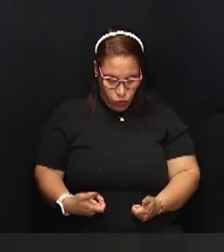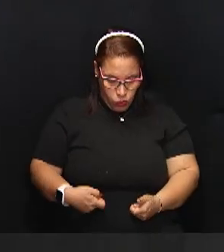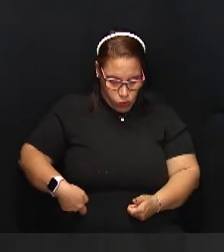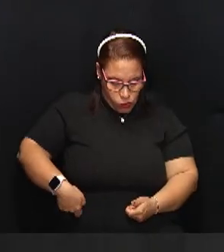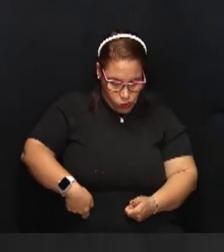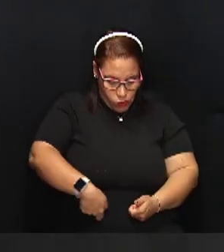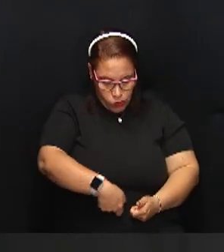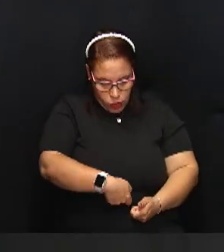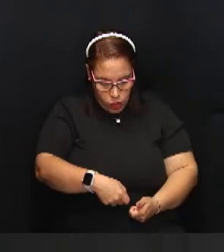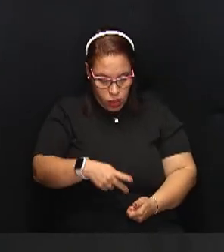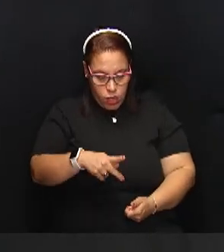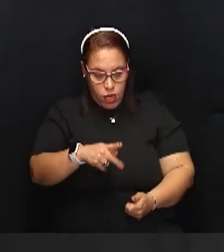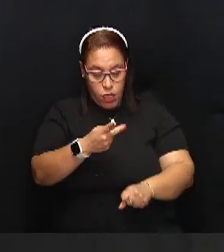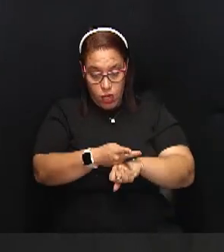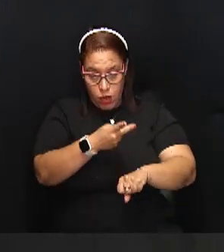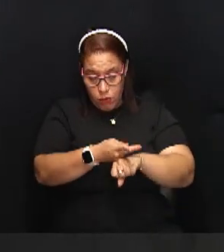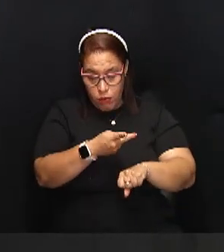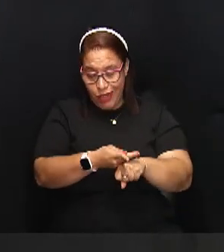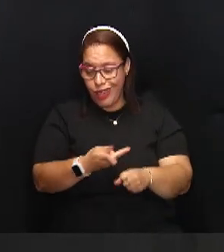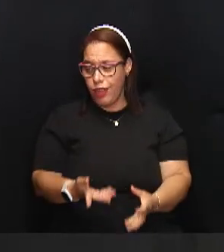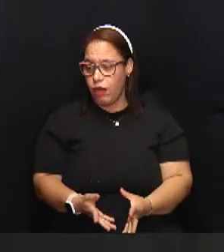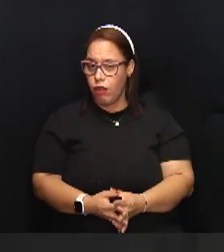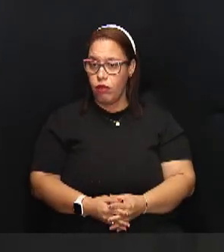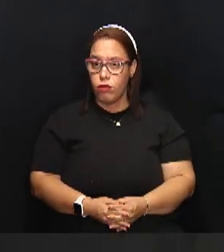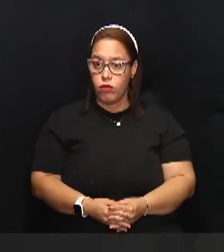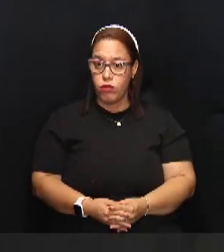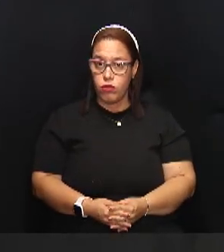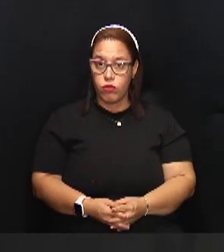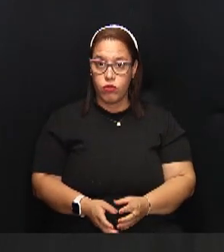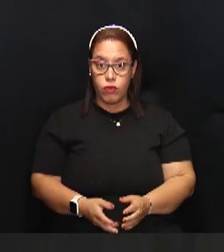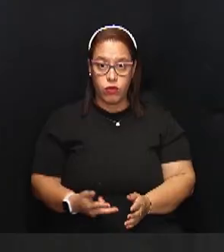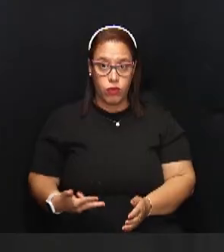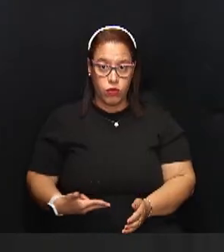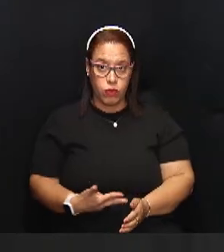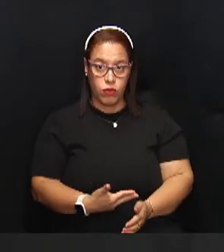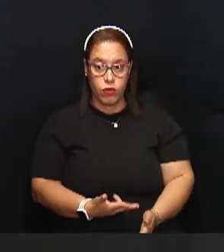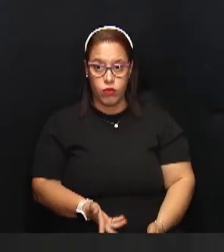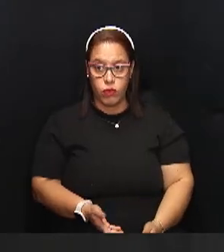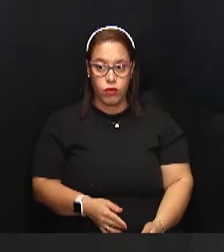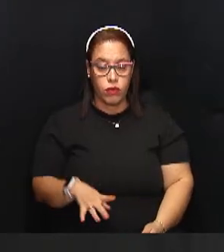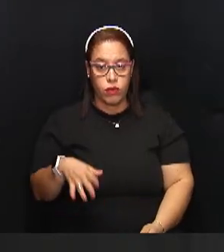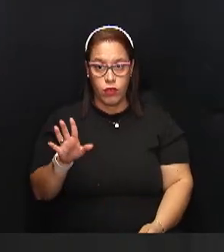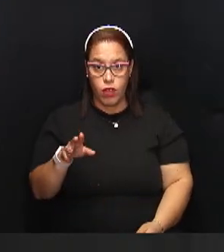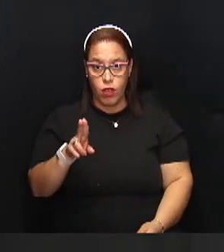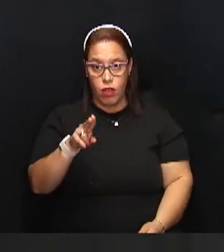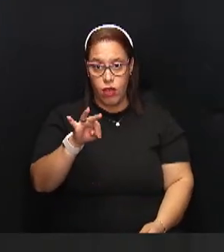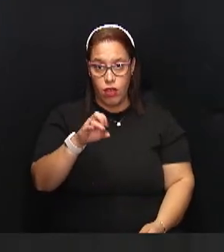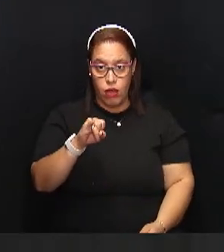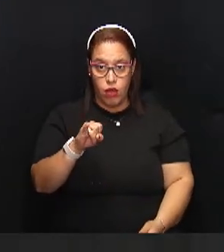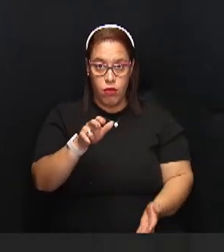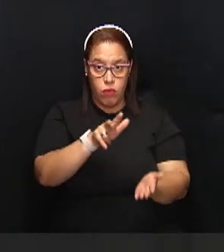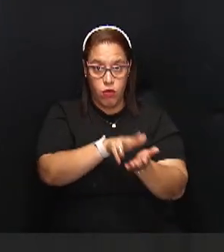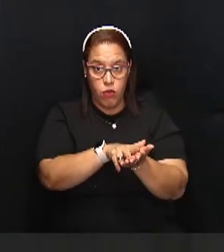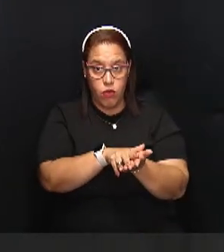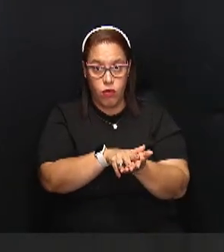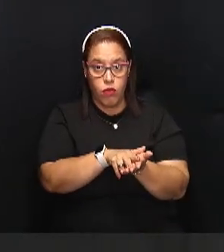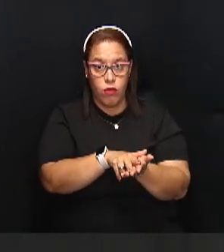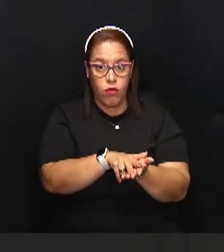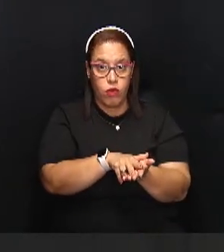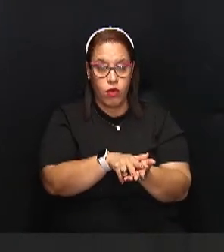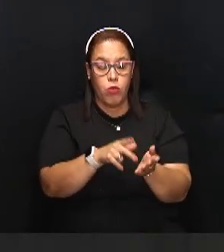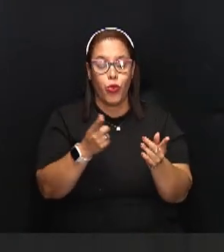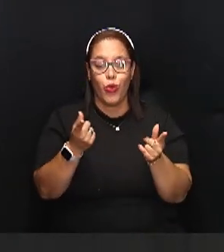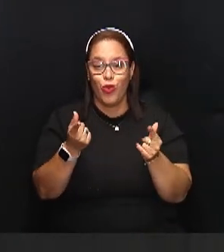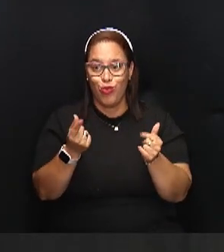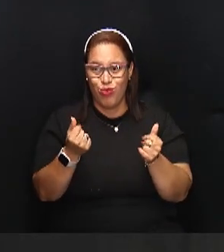tinha a pedra grande, o cálculo renal, e aí você operava o paciente ia para uma UTI, às vezes para um leito, com muito gasto